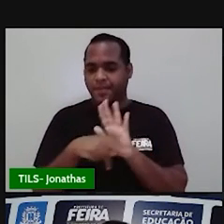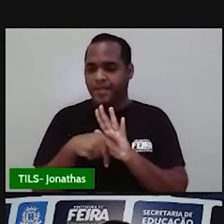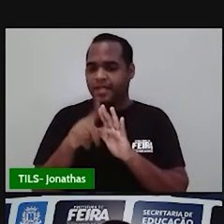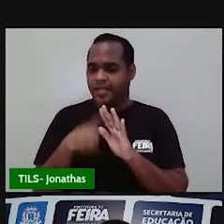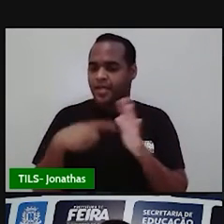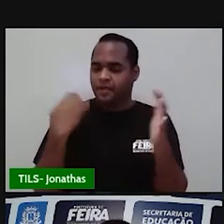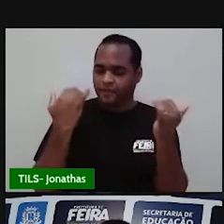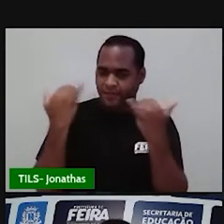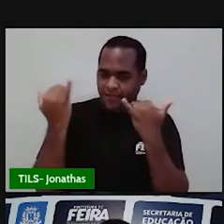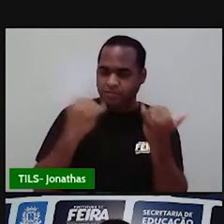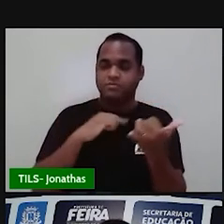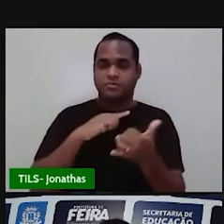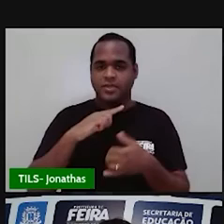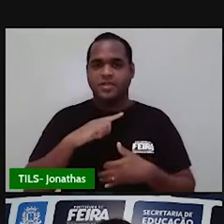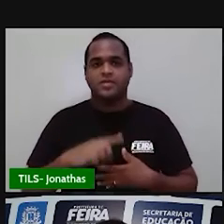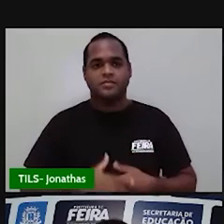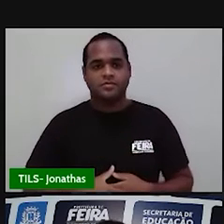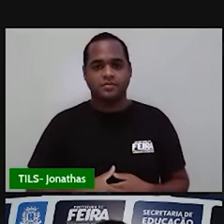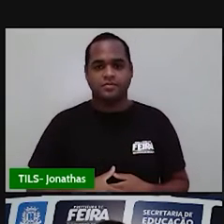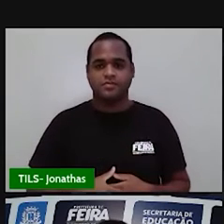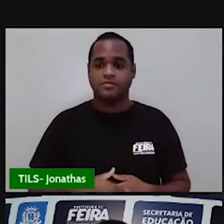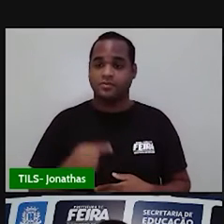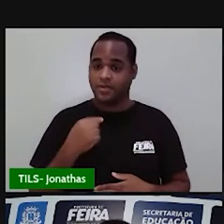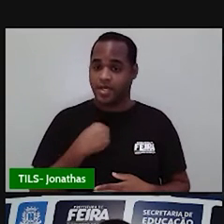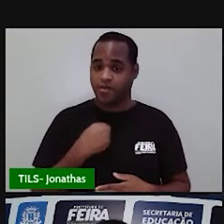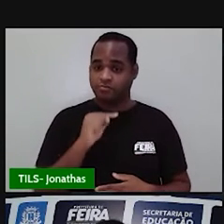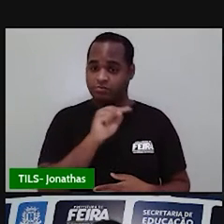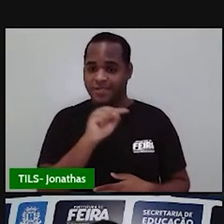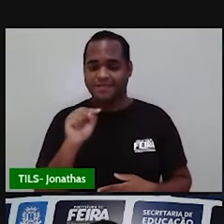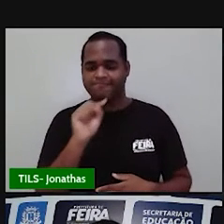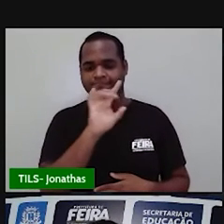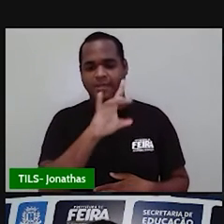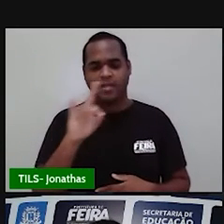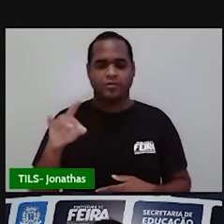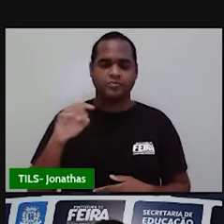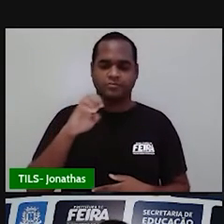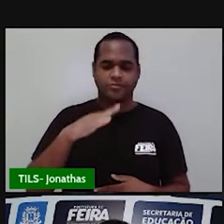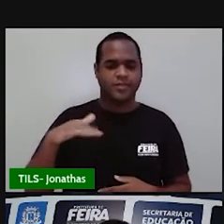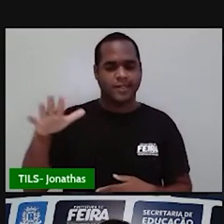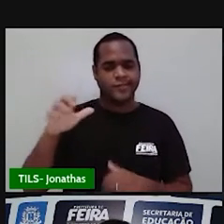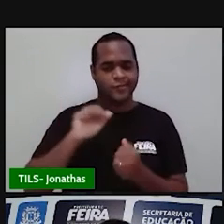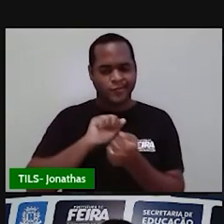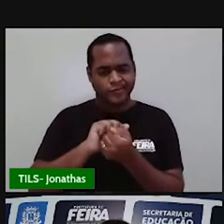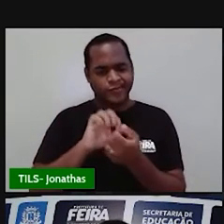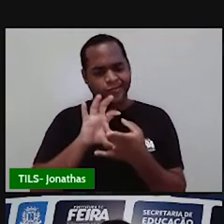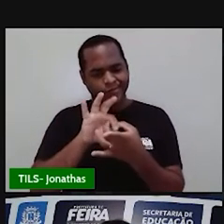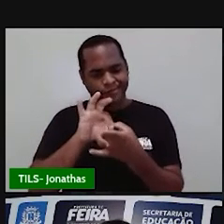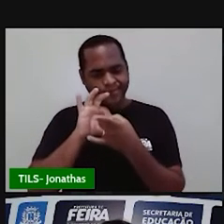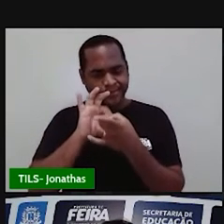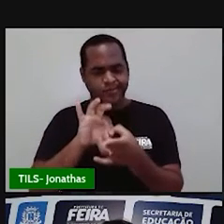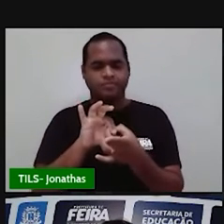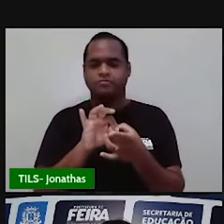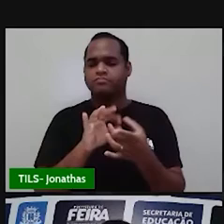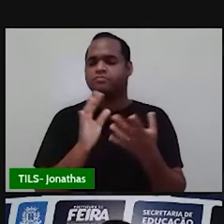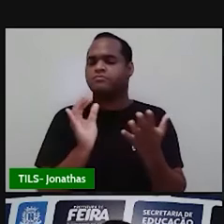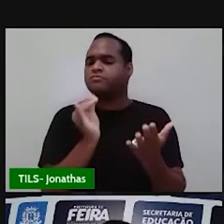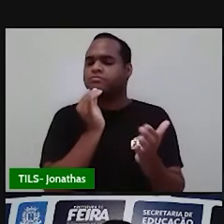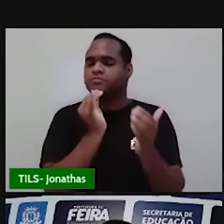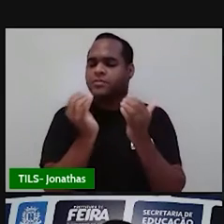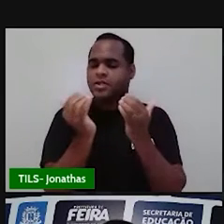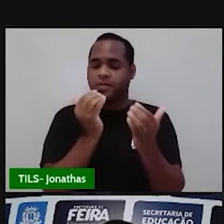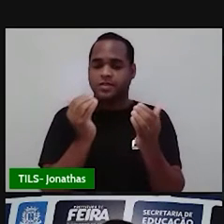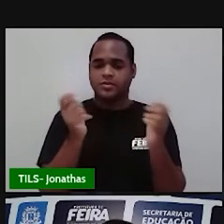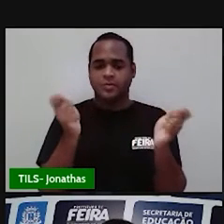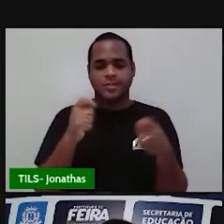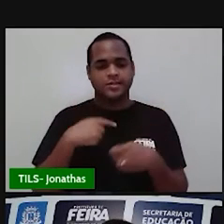dessas informações, né? Então é a gente fazendo a estatística conosco, né? Como, por exemplo, se a